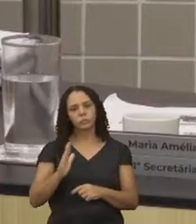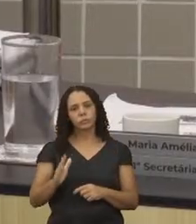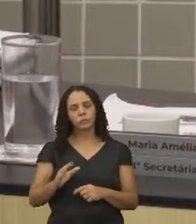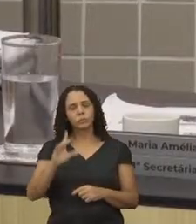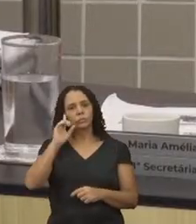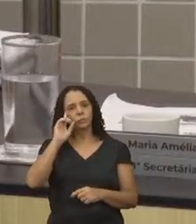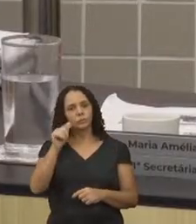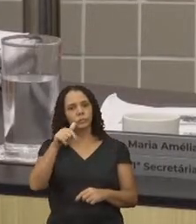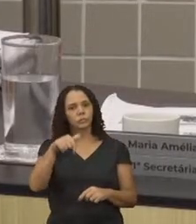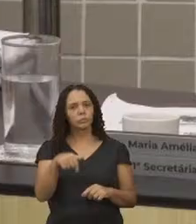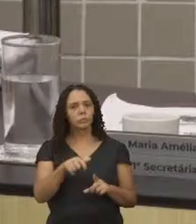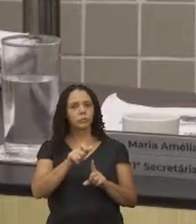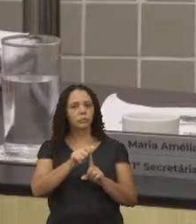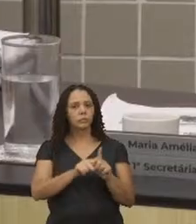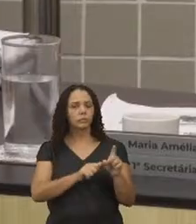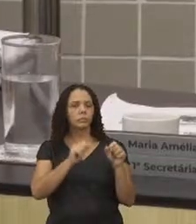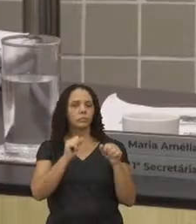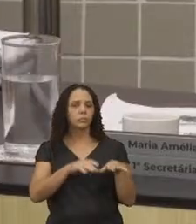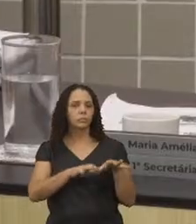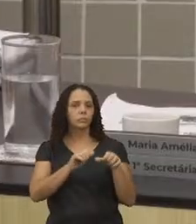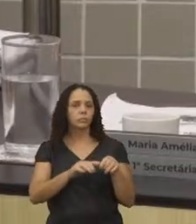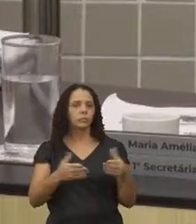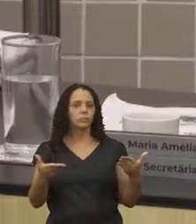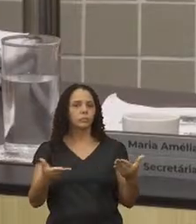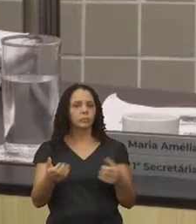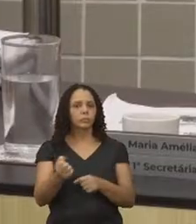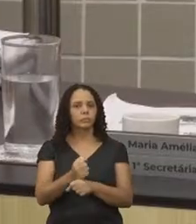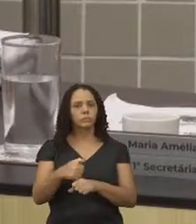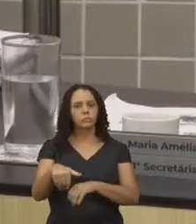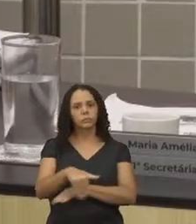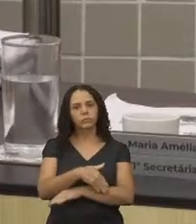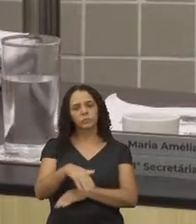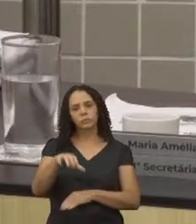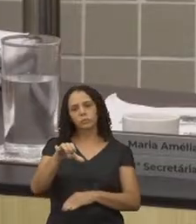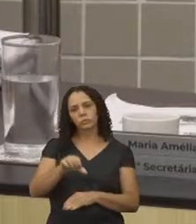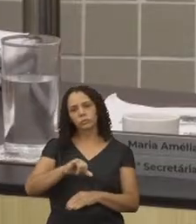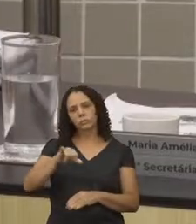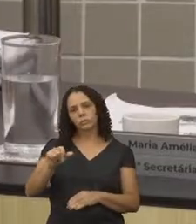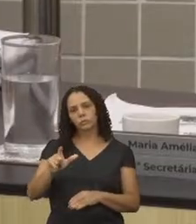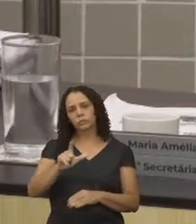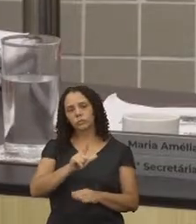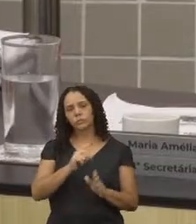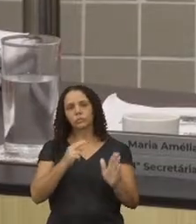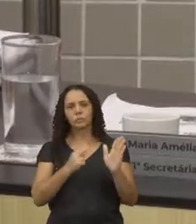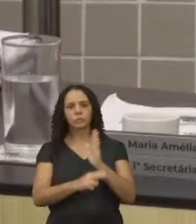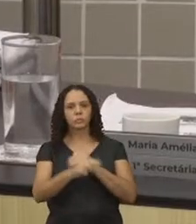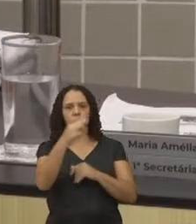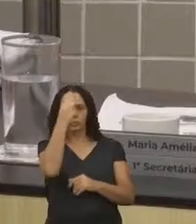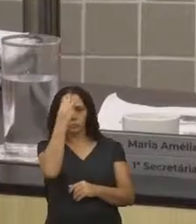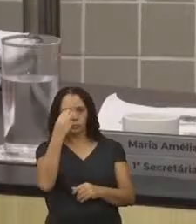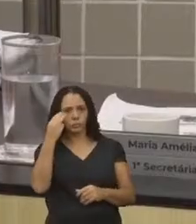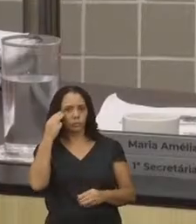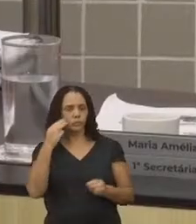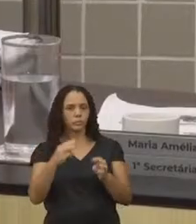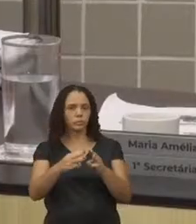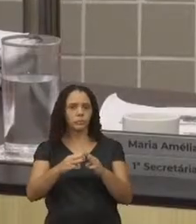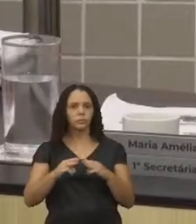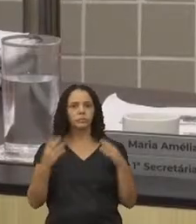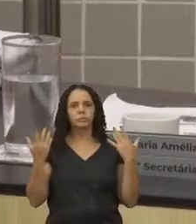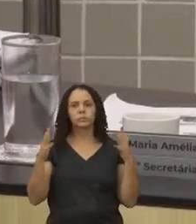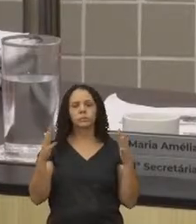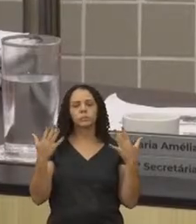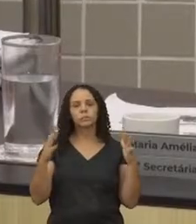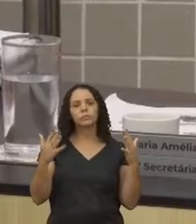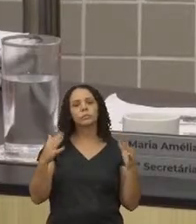ocorrido 7 de setembro de 2025, na Avenida 9 de Julho. Autoria, vereadora Maria Amélia. Moção comemorativa pelo